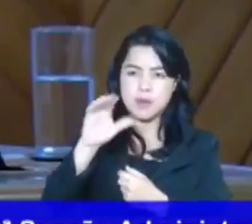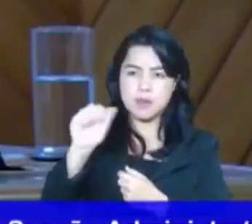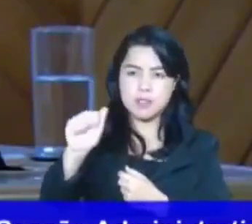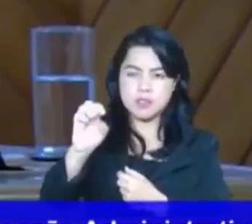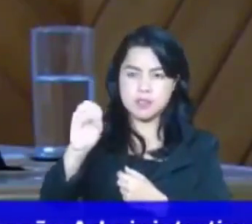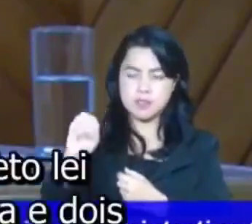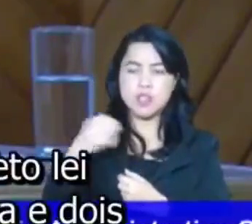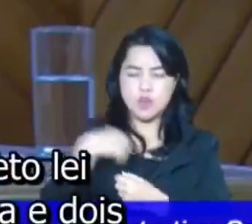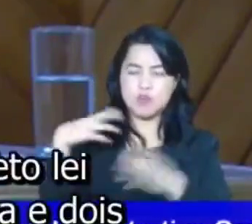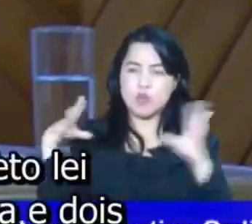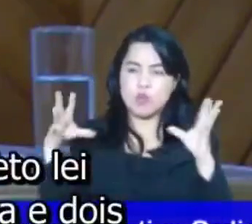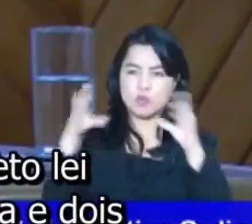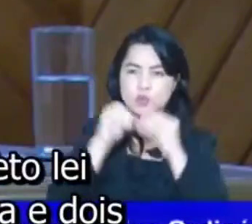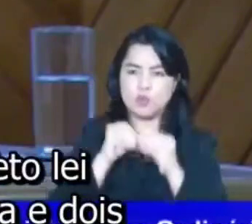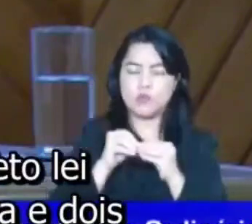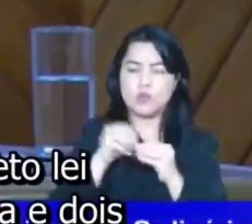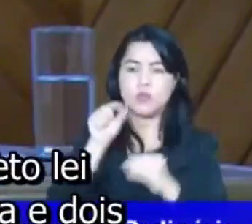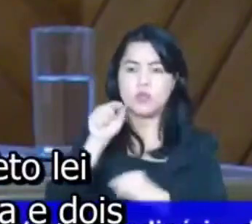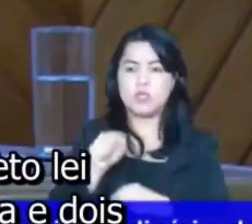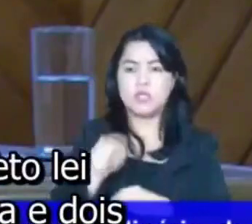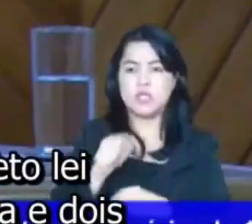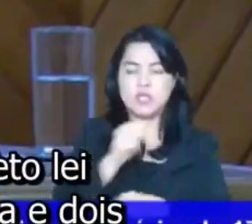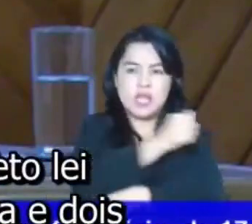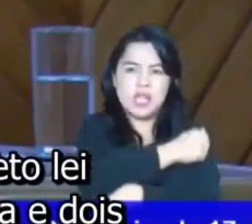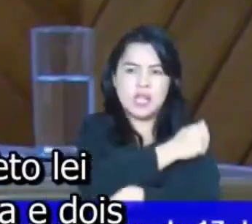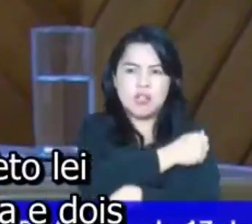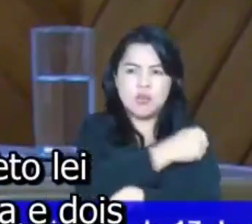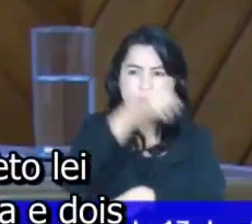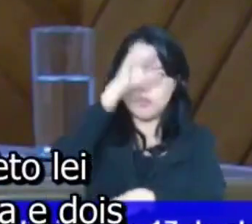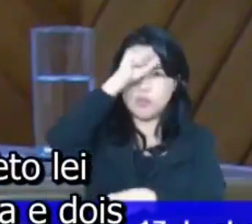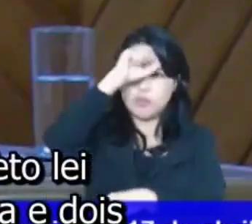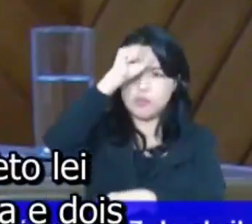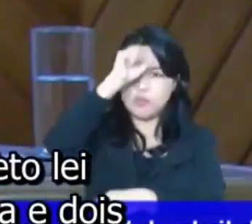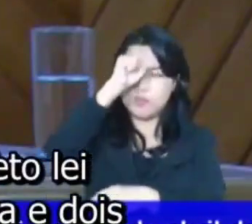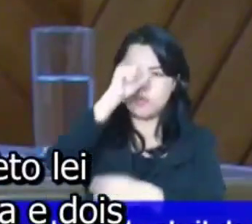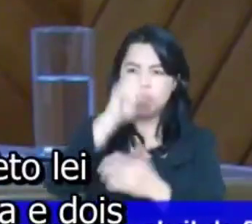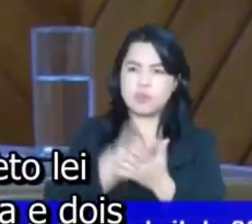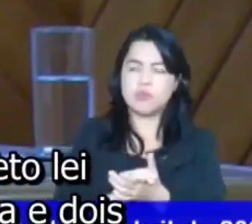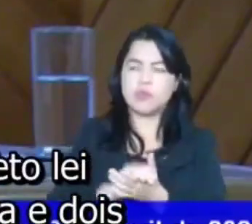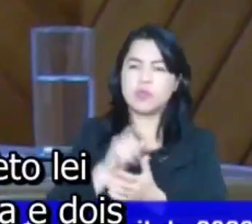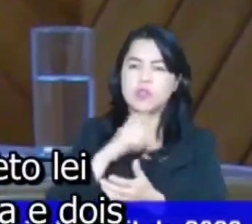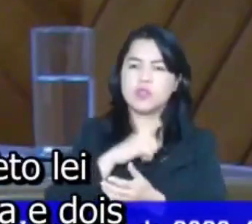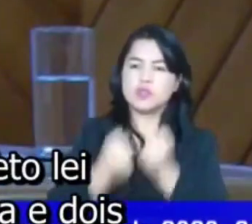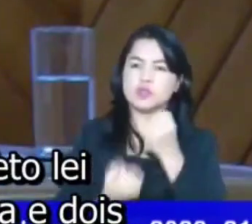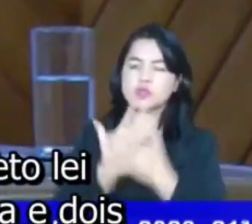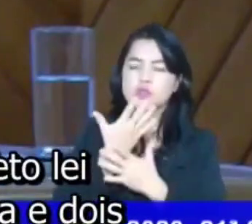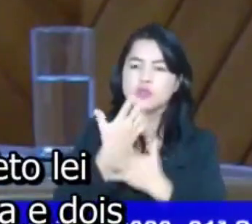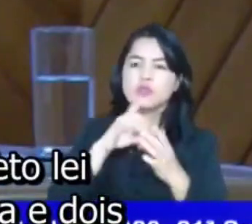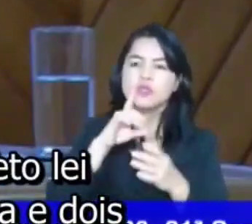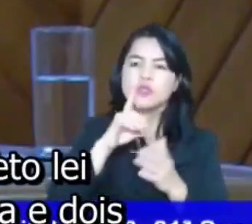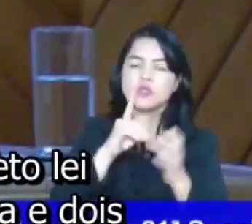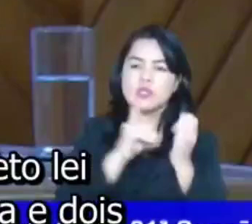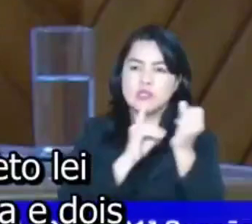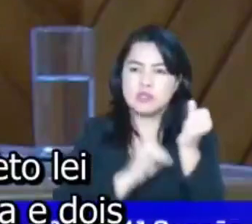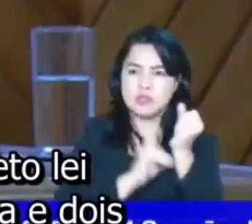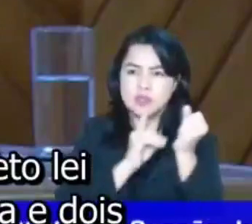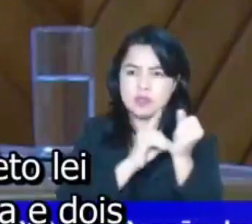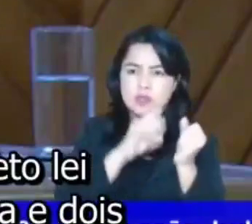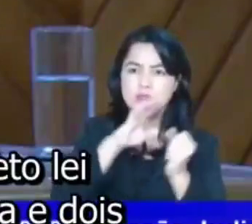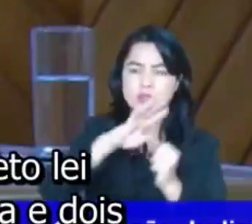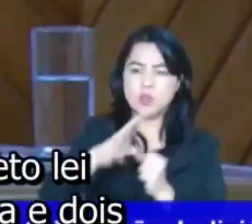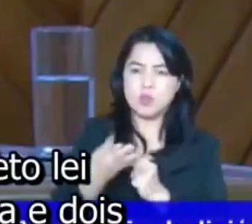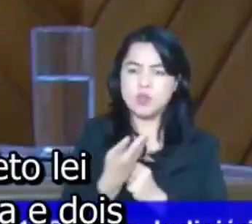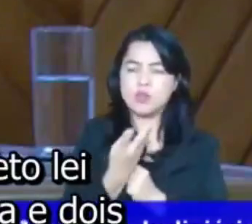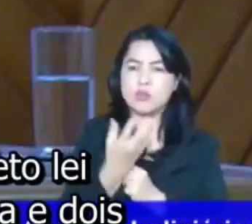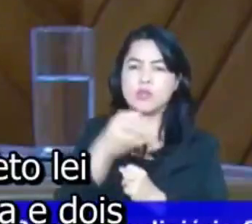quê. Essa figura do aluno aprendiz, ela surgiu com o Decreto-Lei 4.073